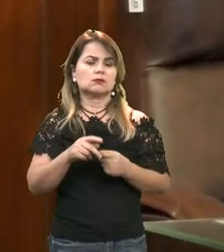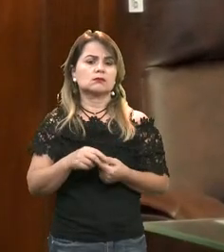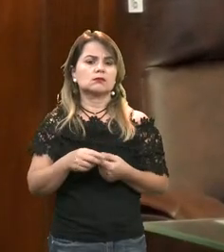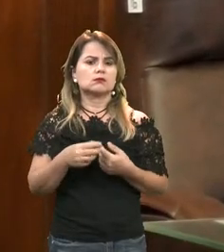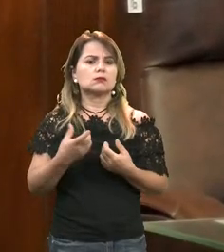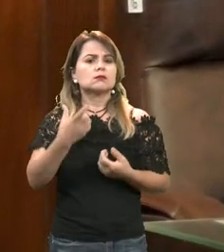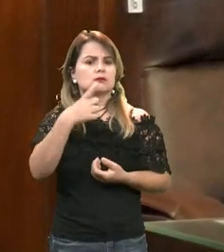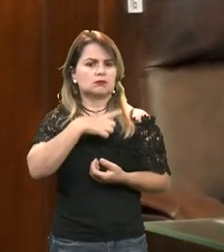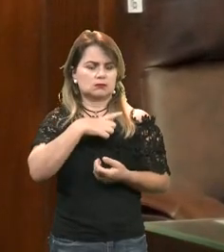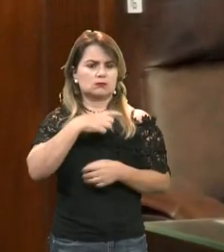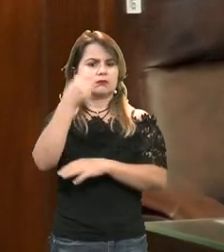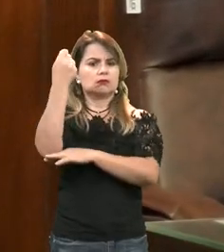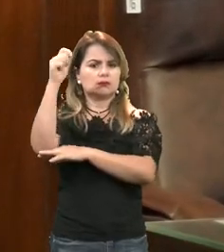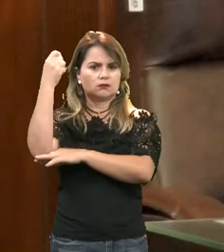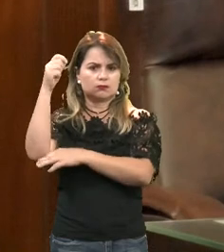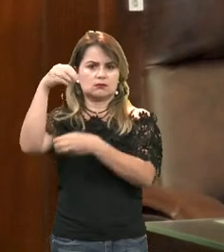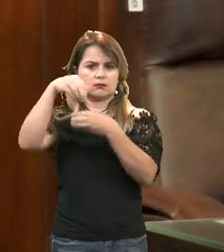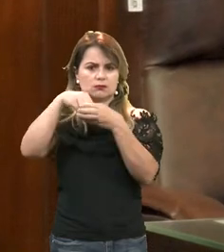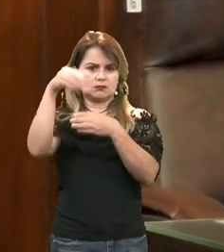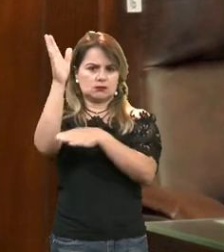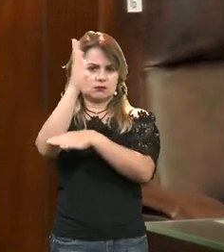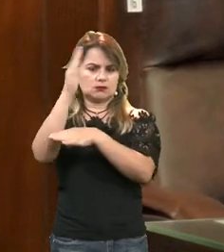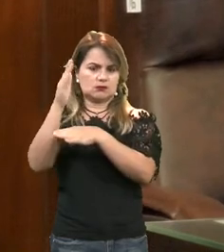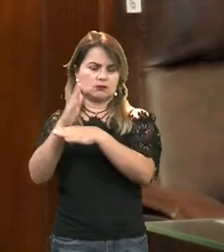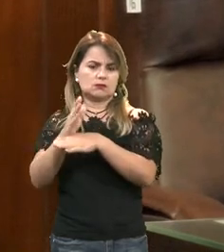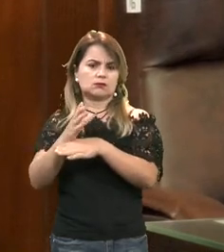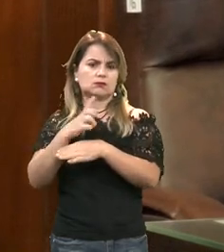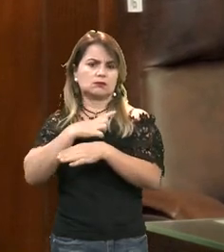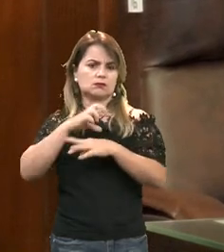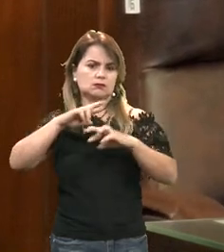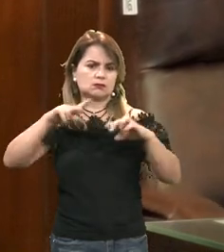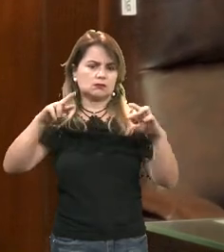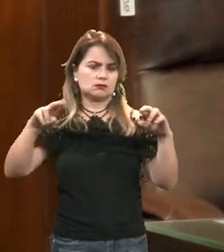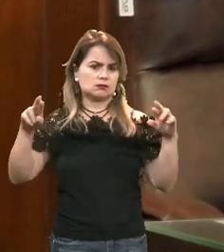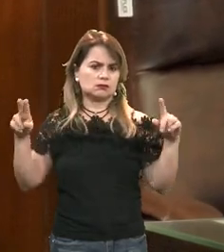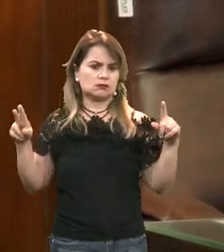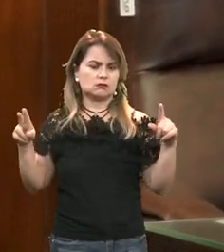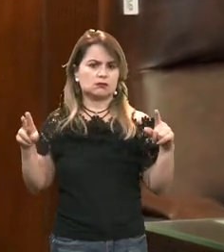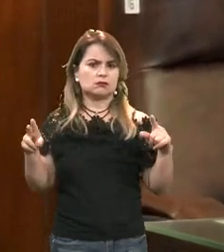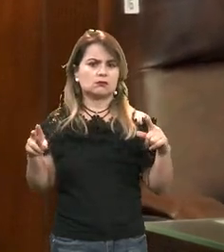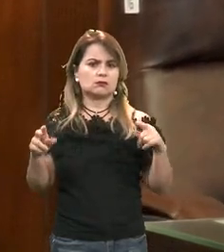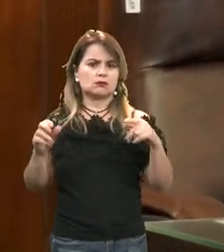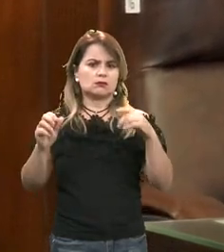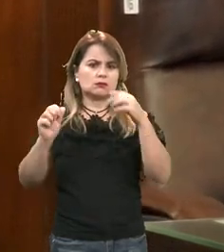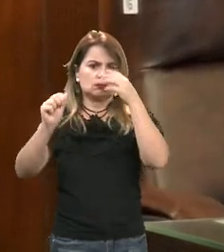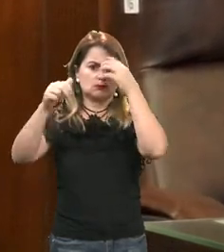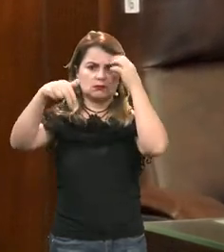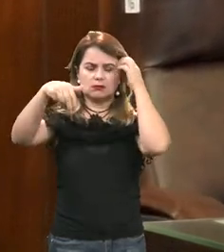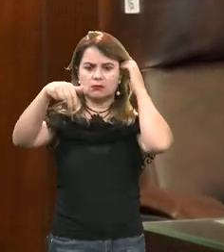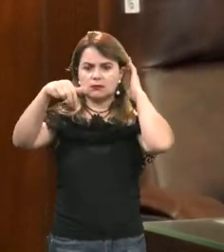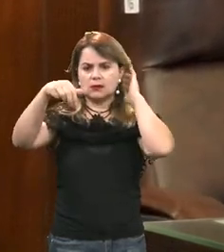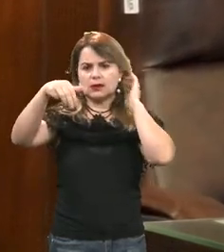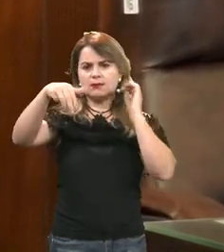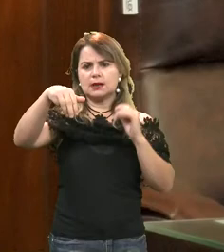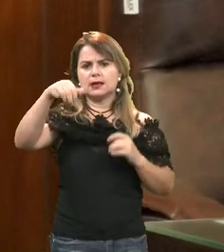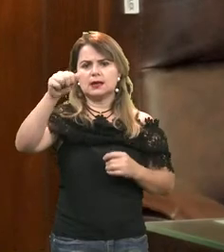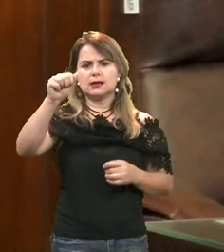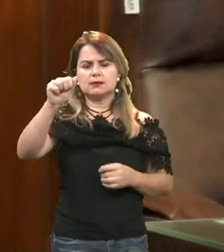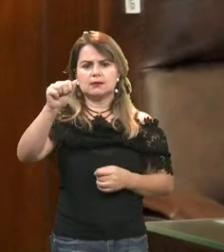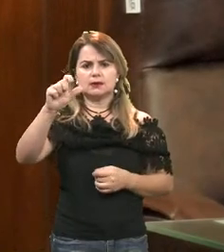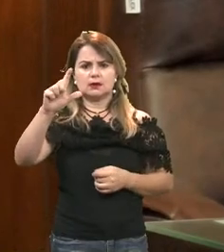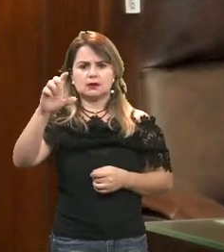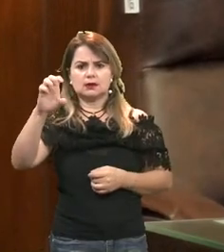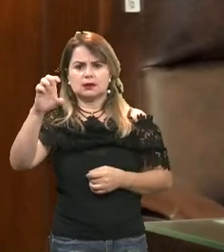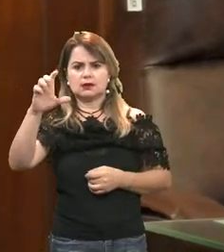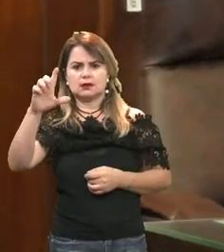Brasil. Então, nós já temos alguns modelos para se, a Malele, no caso, para se estruturar, para se